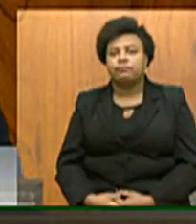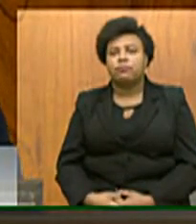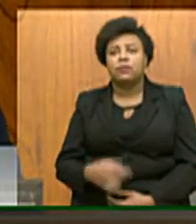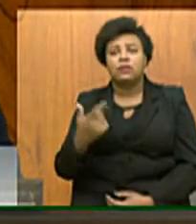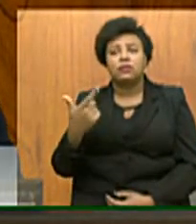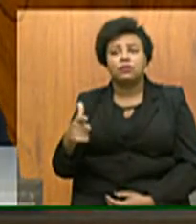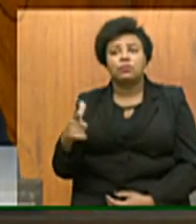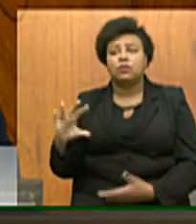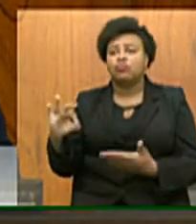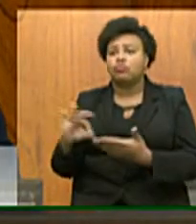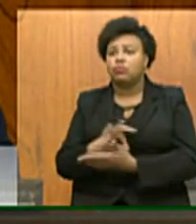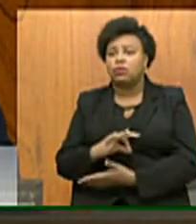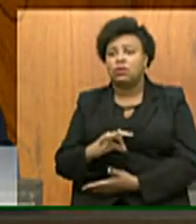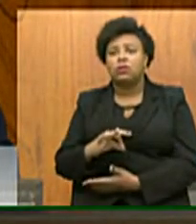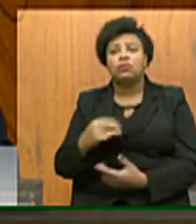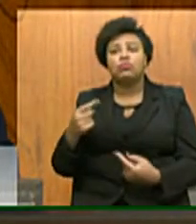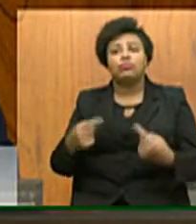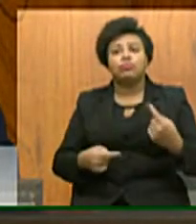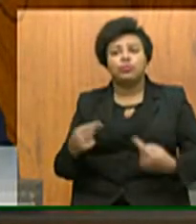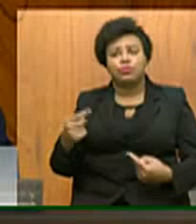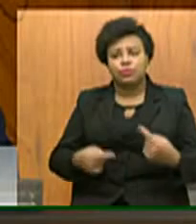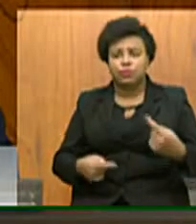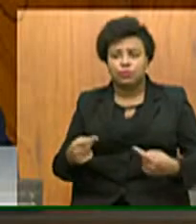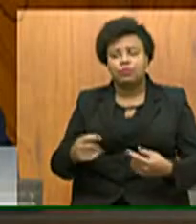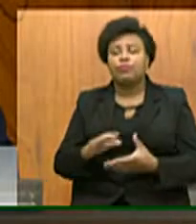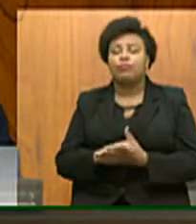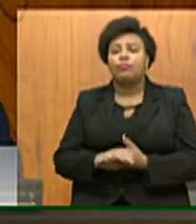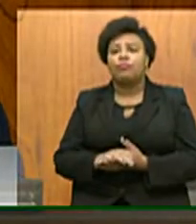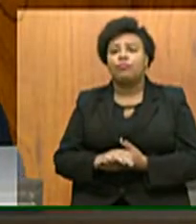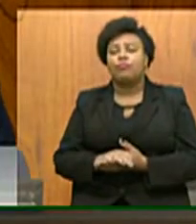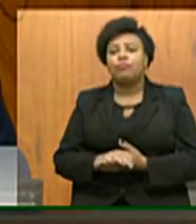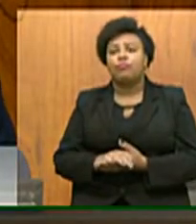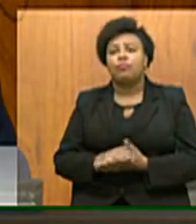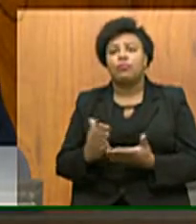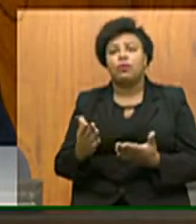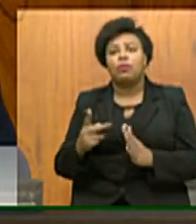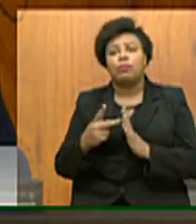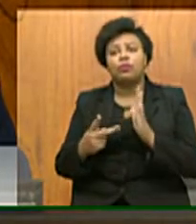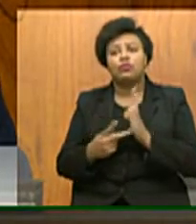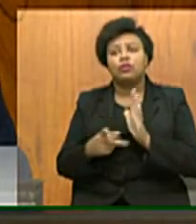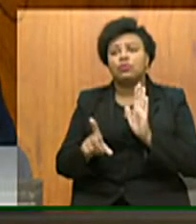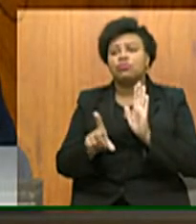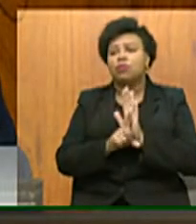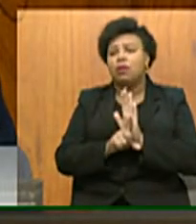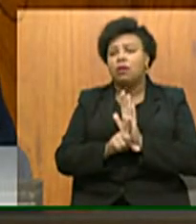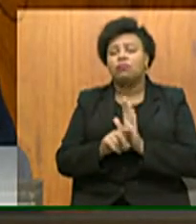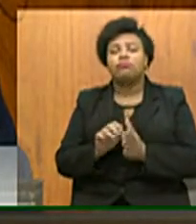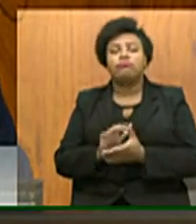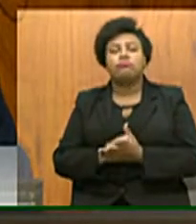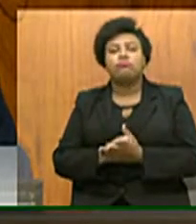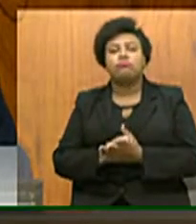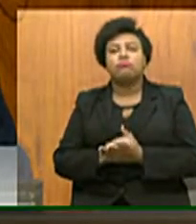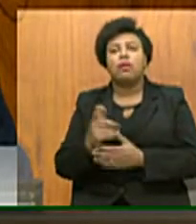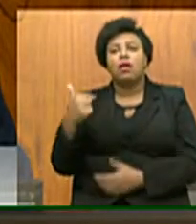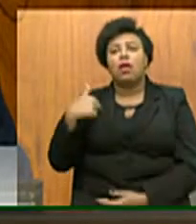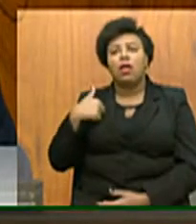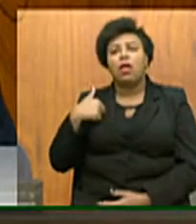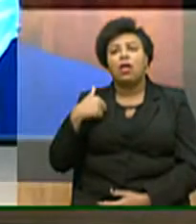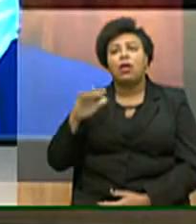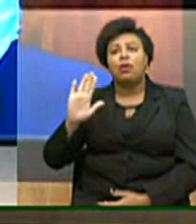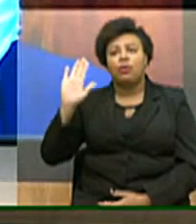Não havendo inscritos para discutir o projeto... Não,